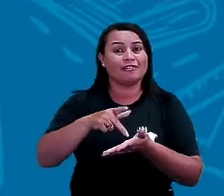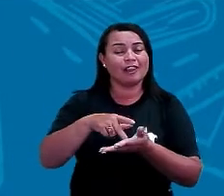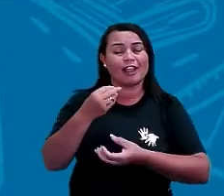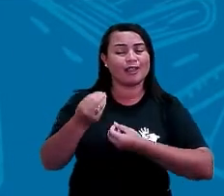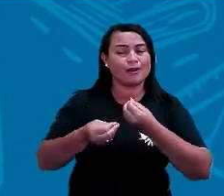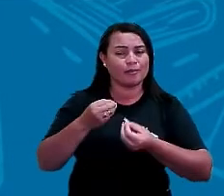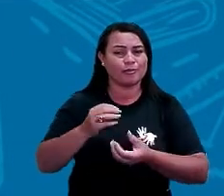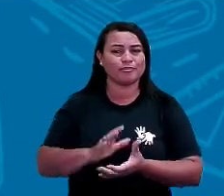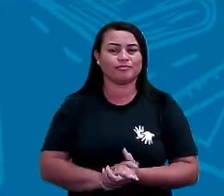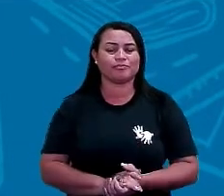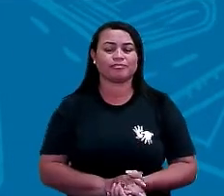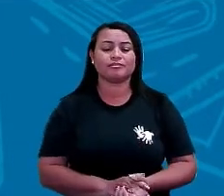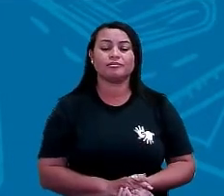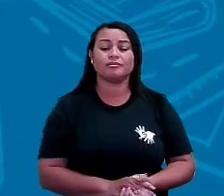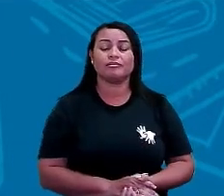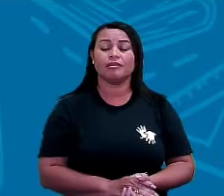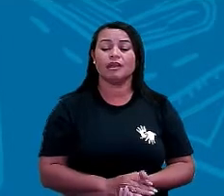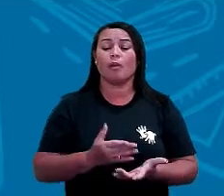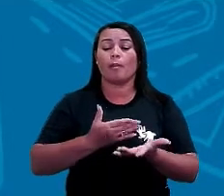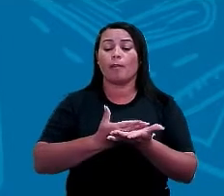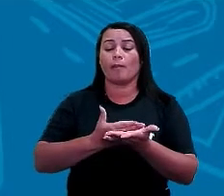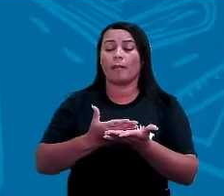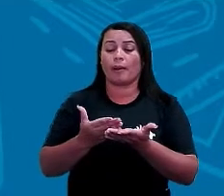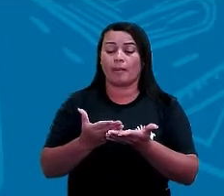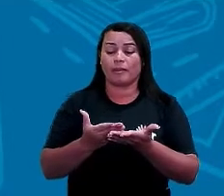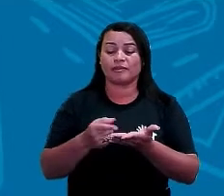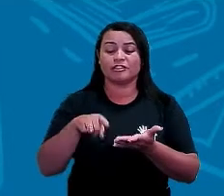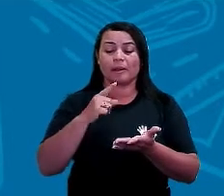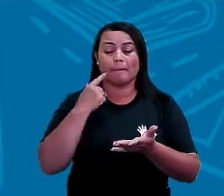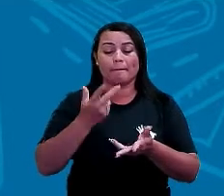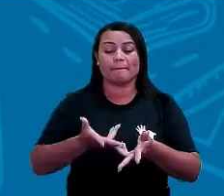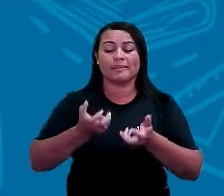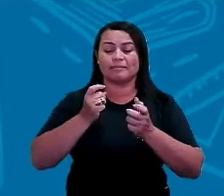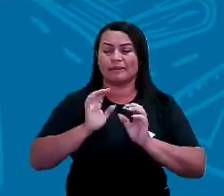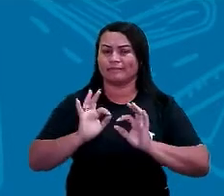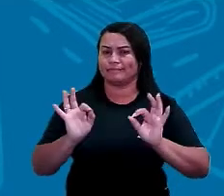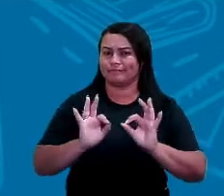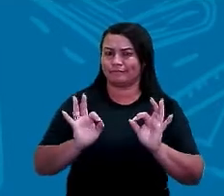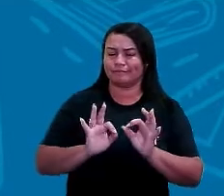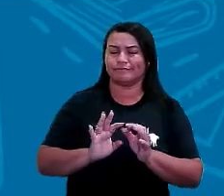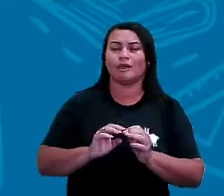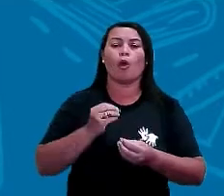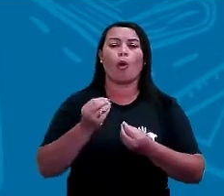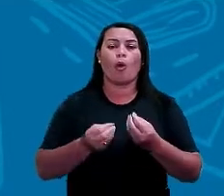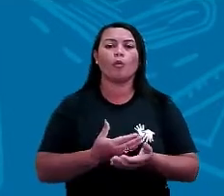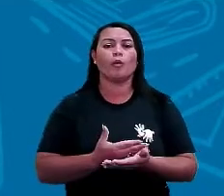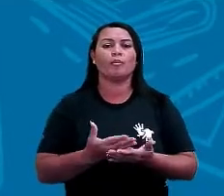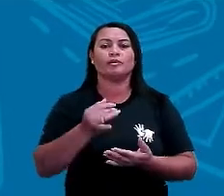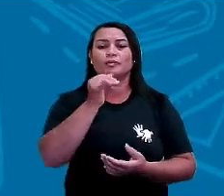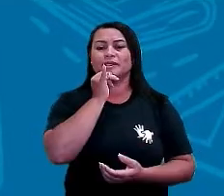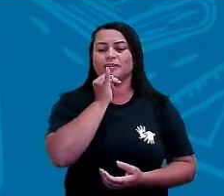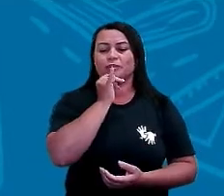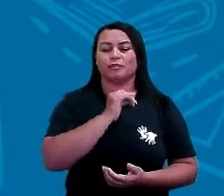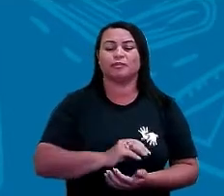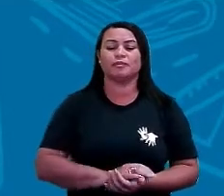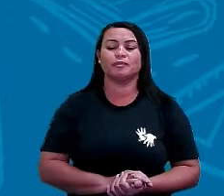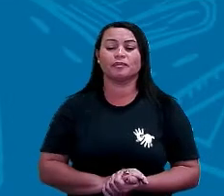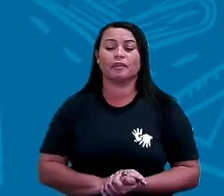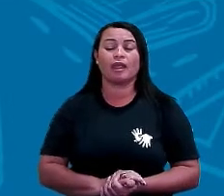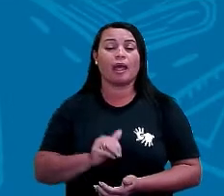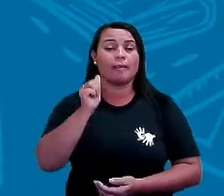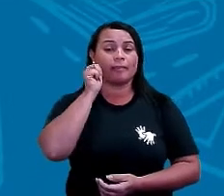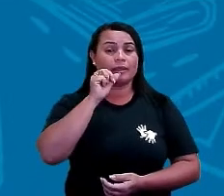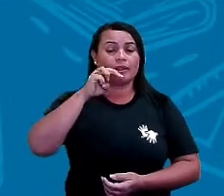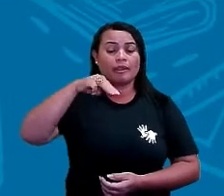dia a dia. Então, para começar, para você já perceber que não é nada demais, vamos começar com um exemplo.